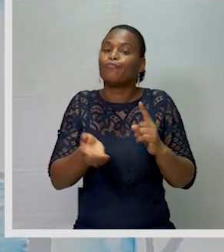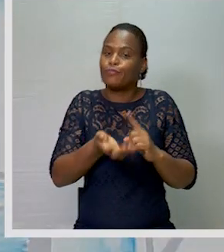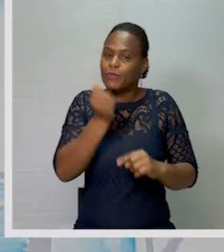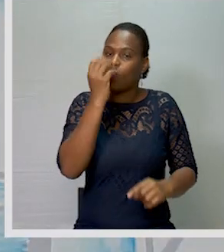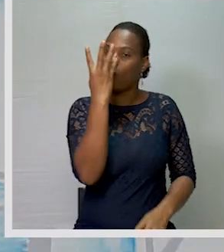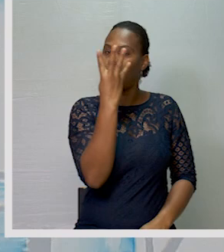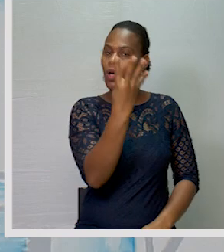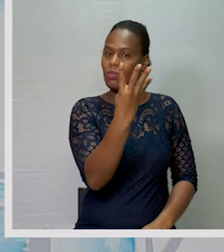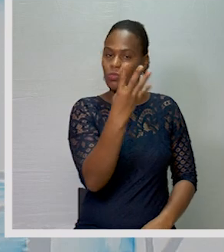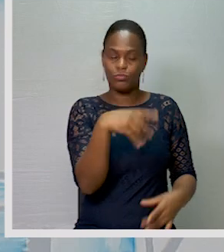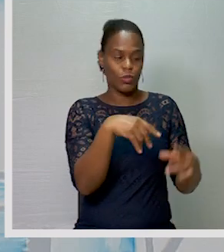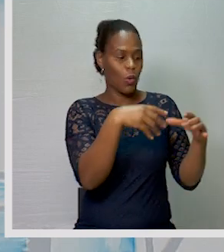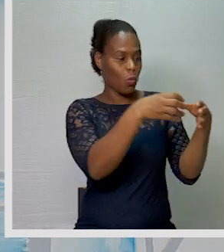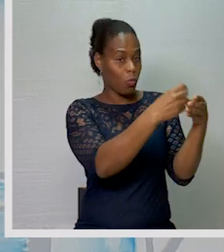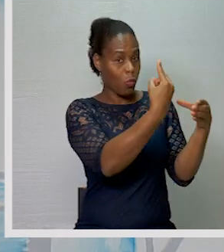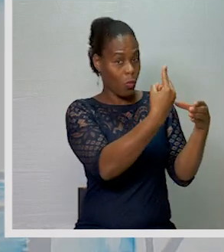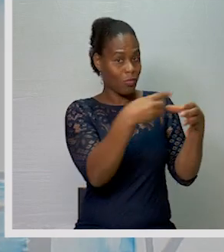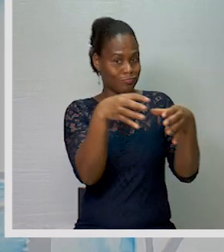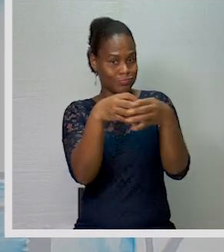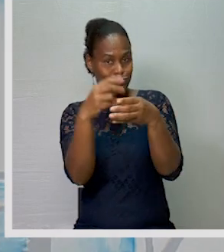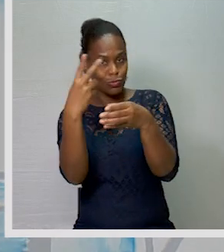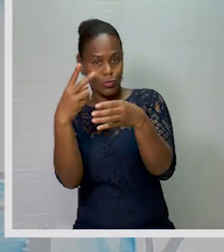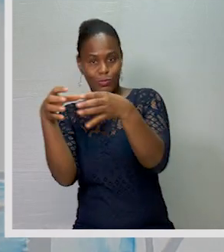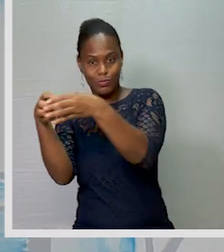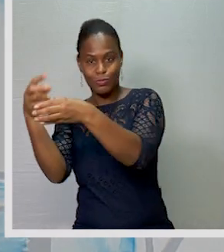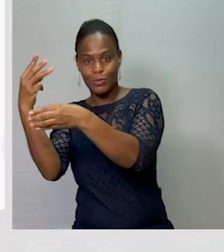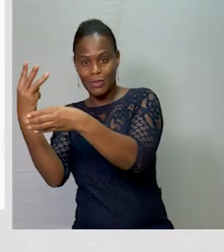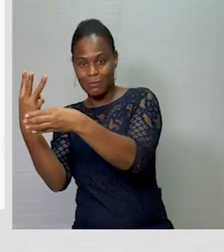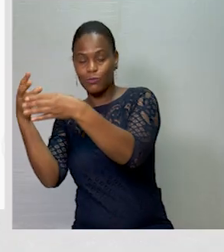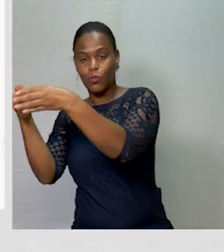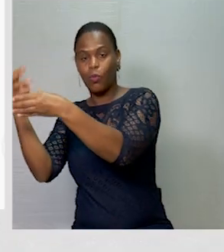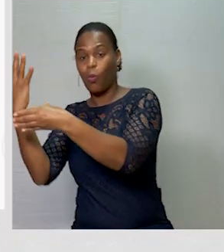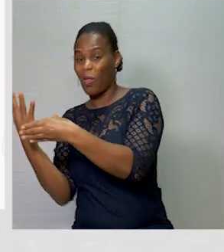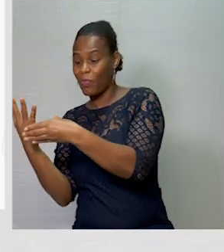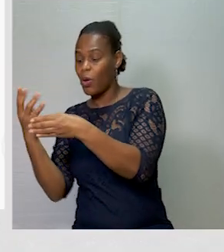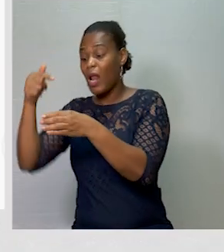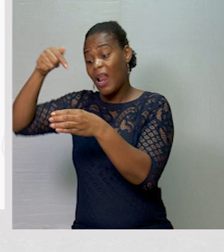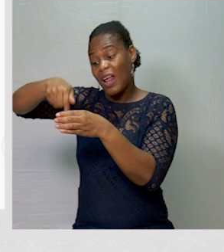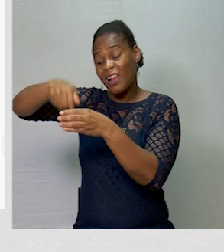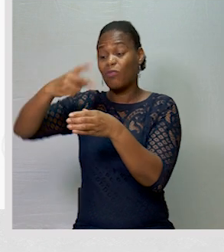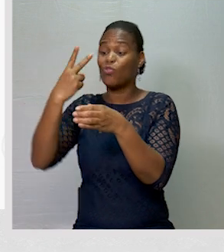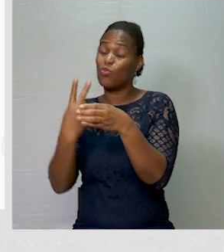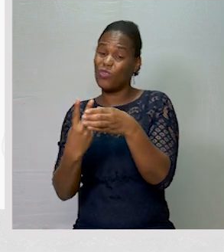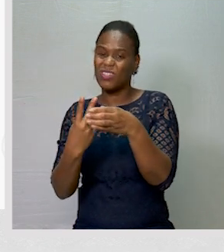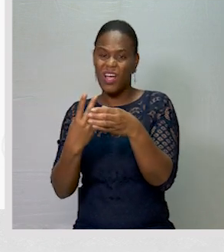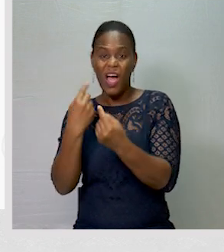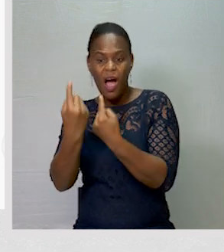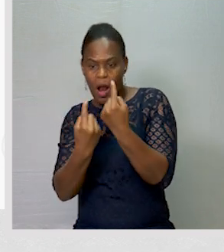Exato! Formamos 4 grupos de 2 mangas. Sobrou alguma